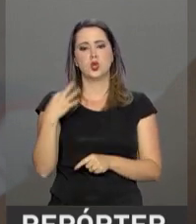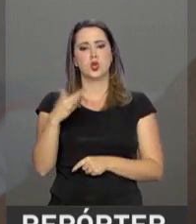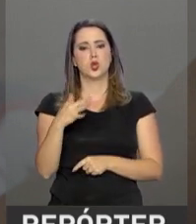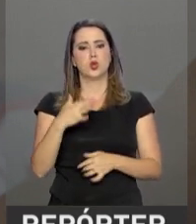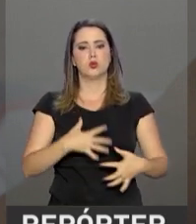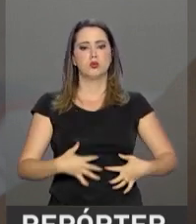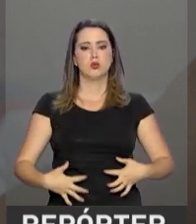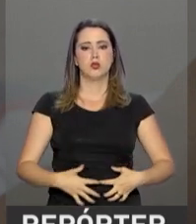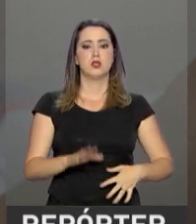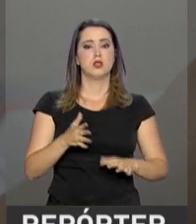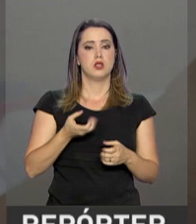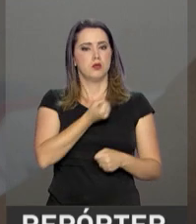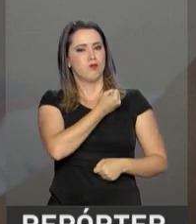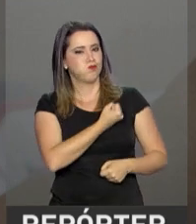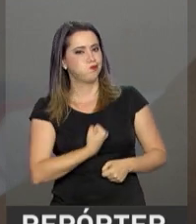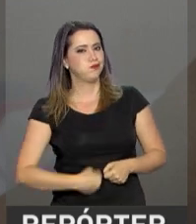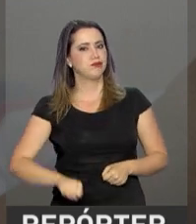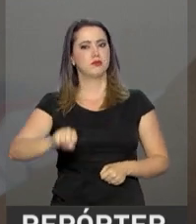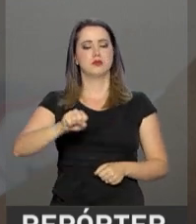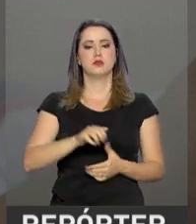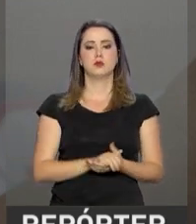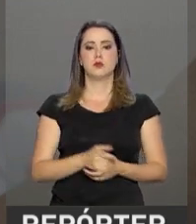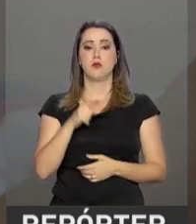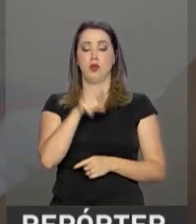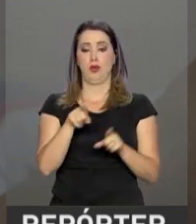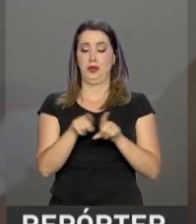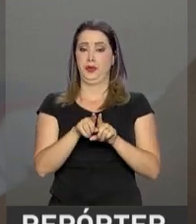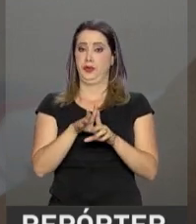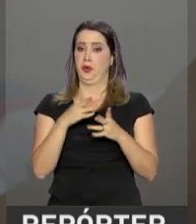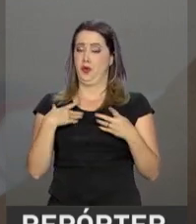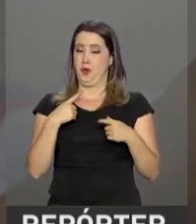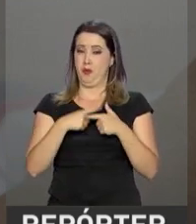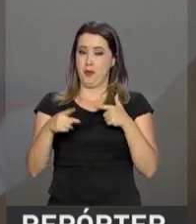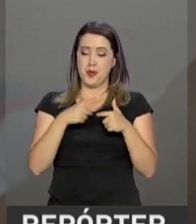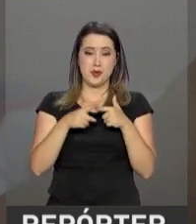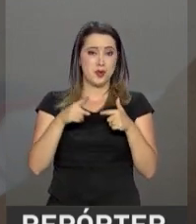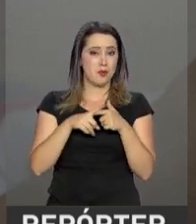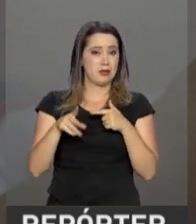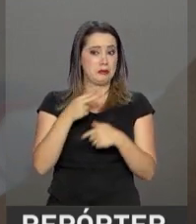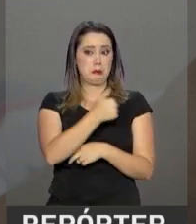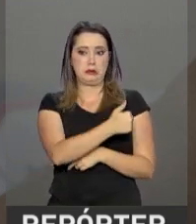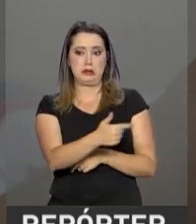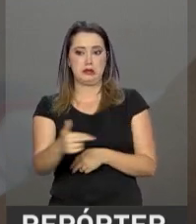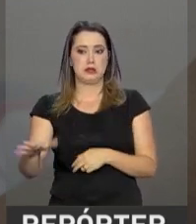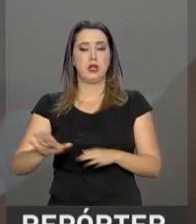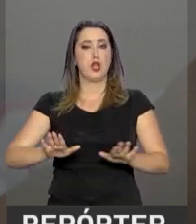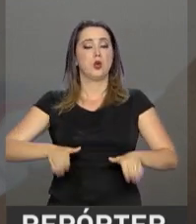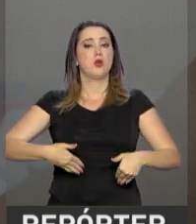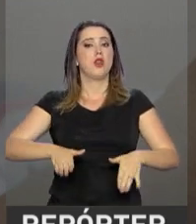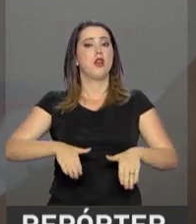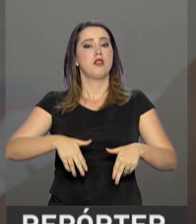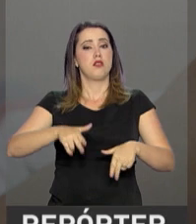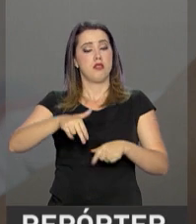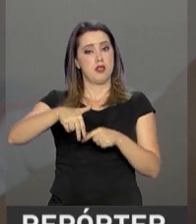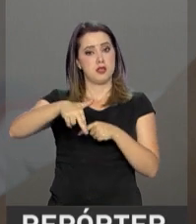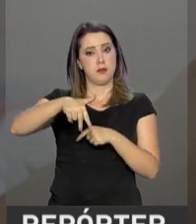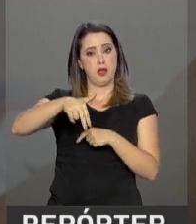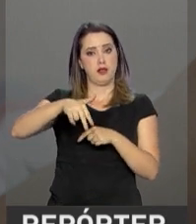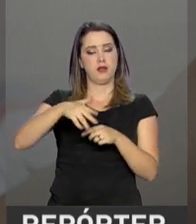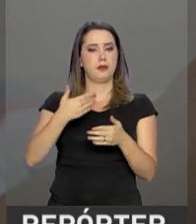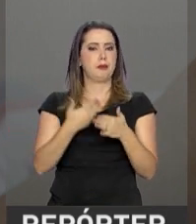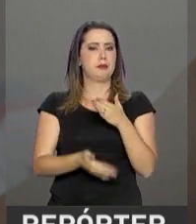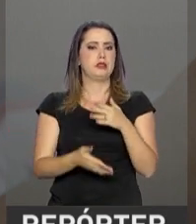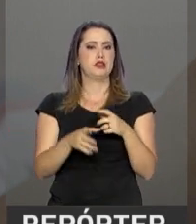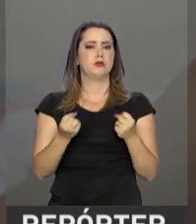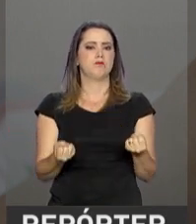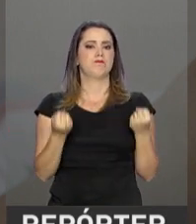diarréia a forma paralítica da doença pode causar sequelas permanentes nas pernas com perda da força muscular e